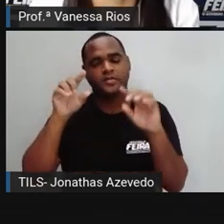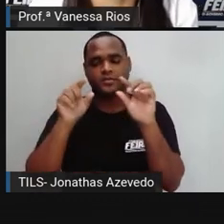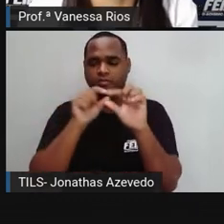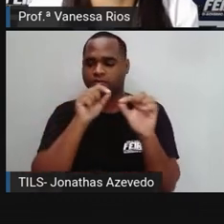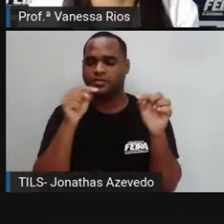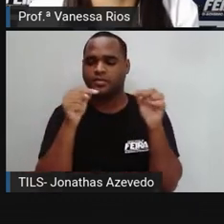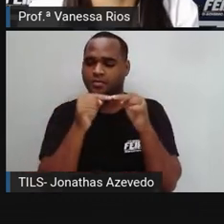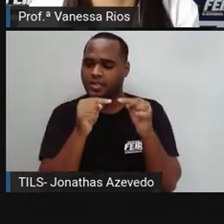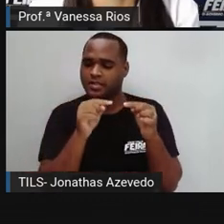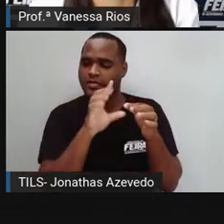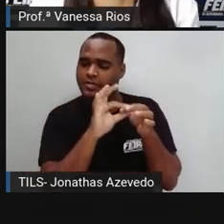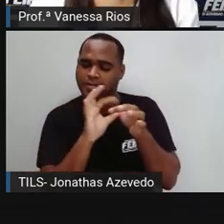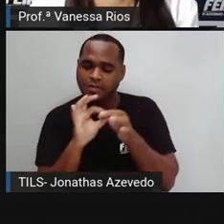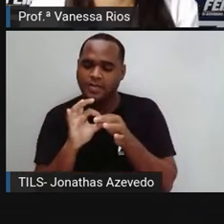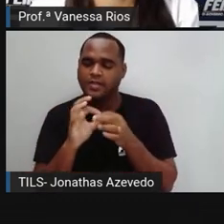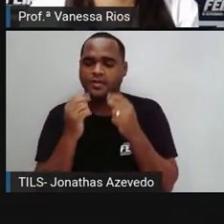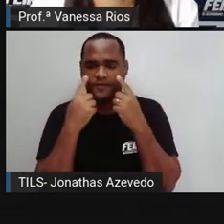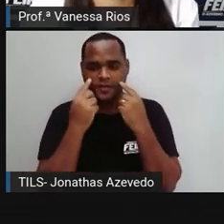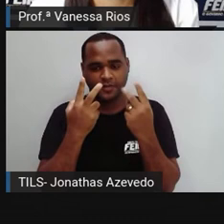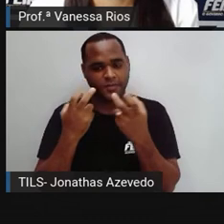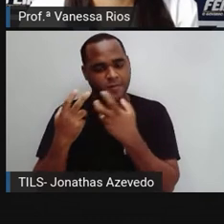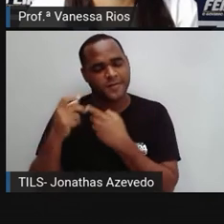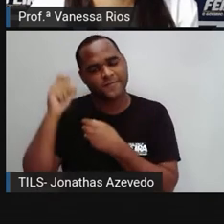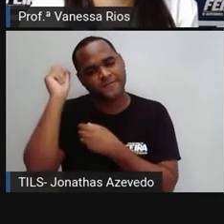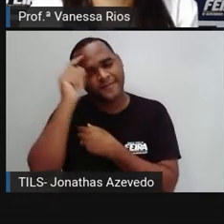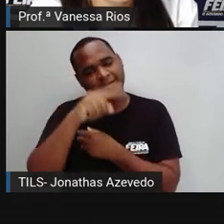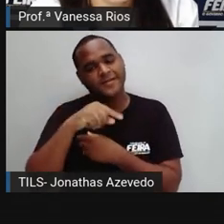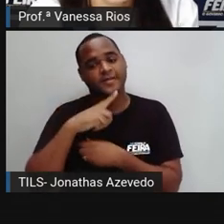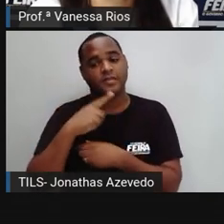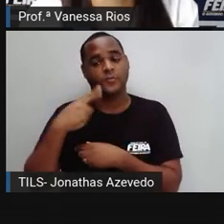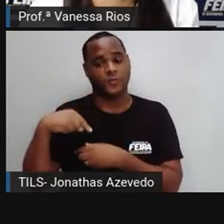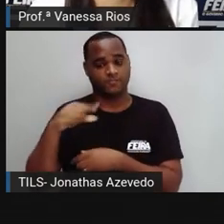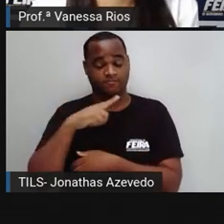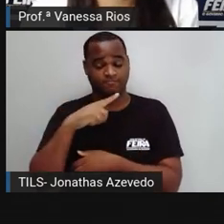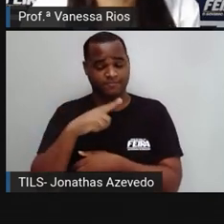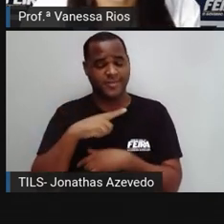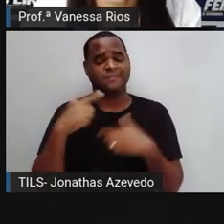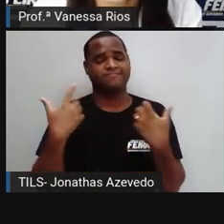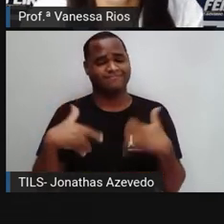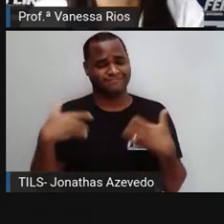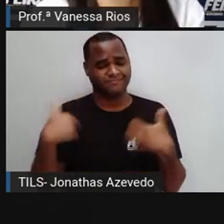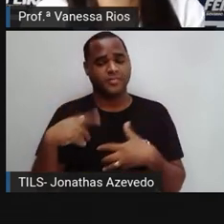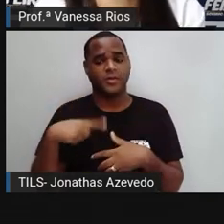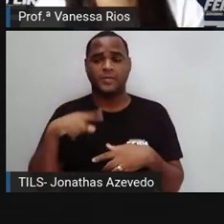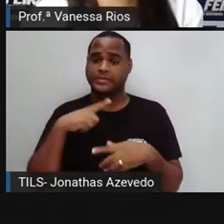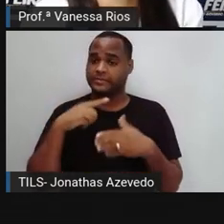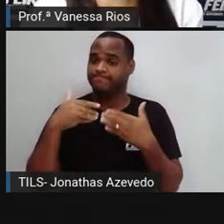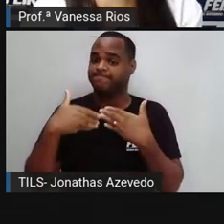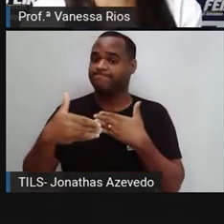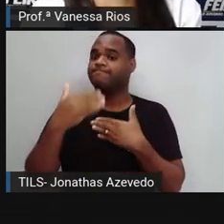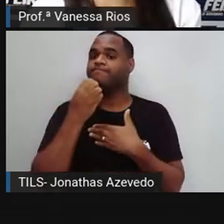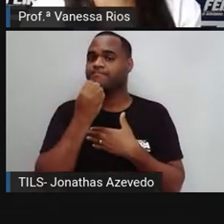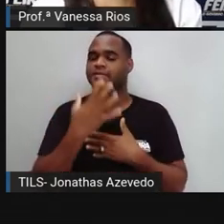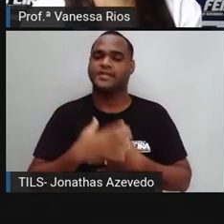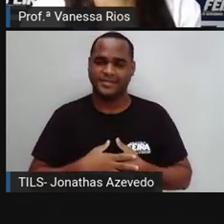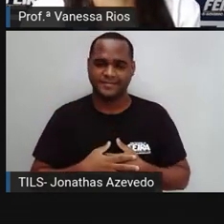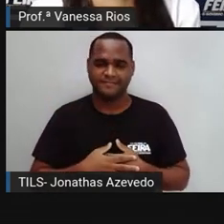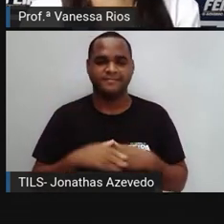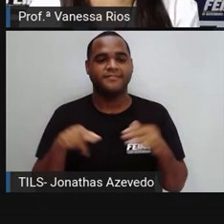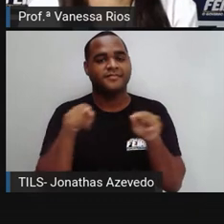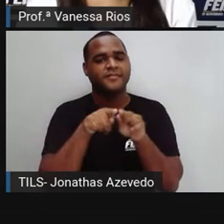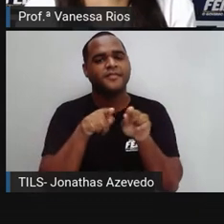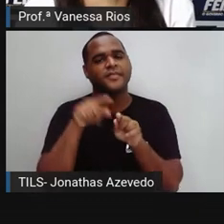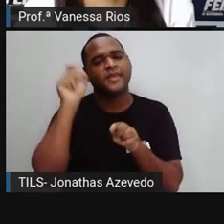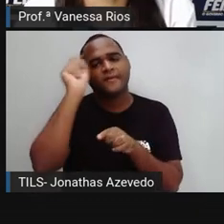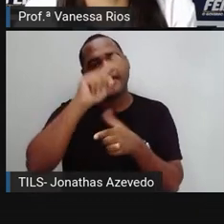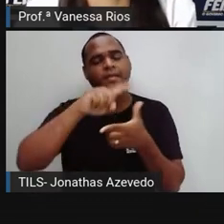momento, observando que dificuldades todos nós tivemos e teremos, não é? As